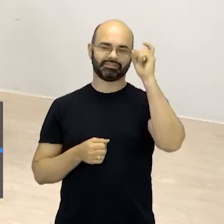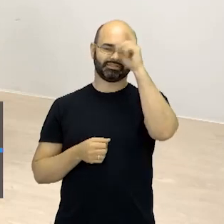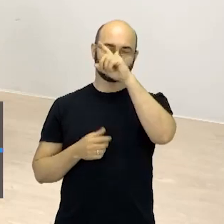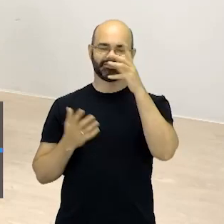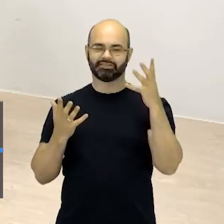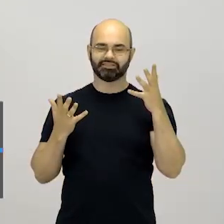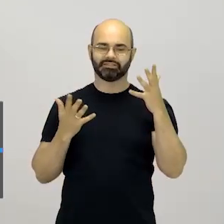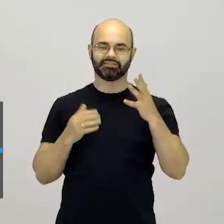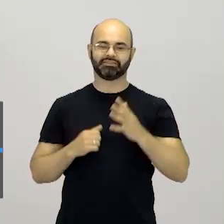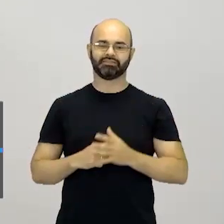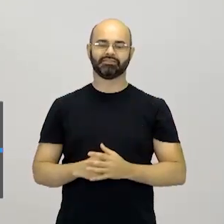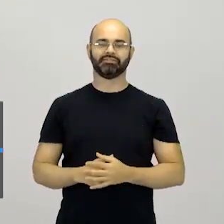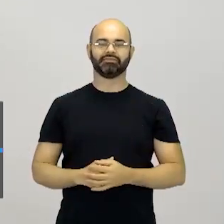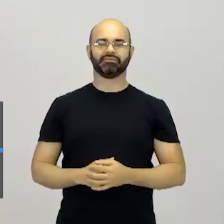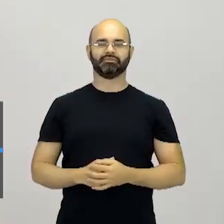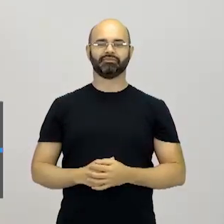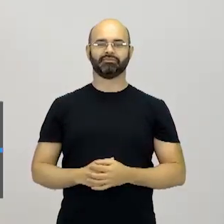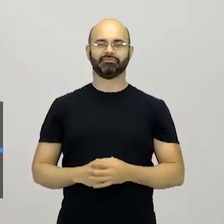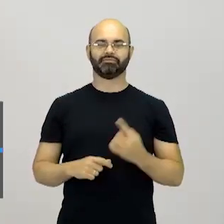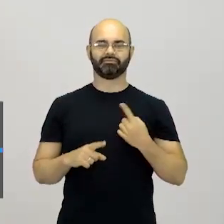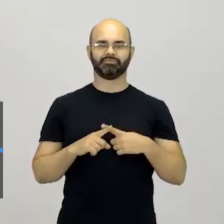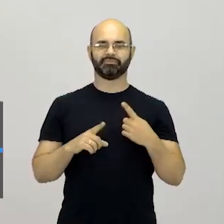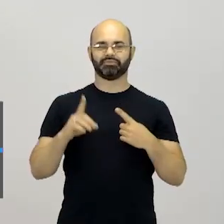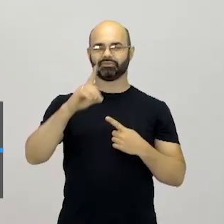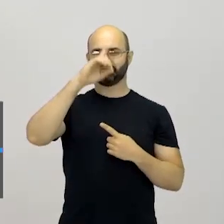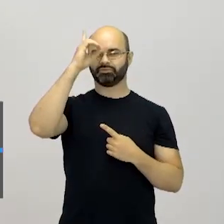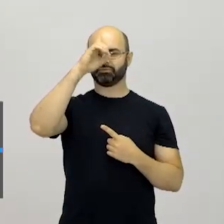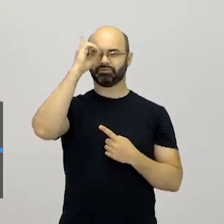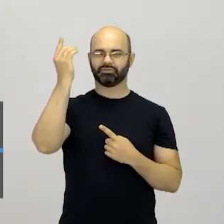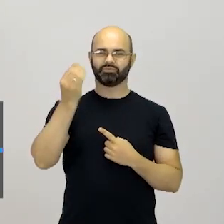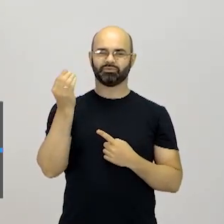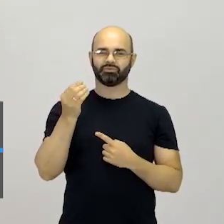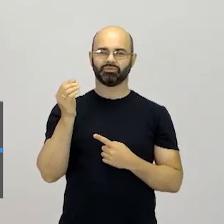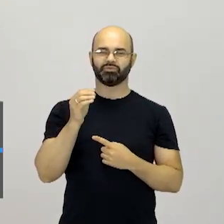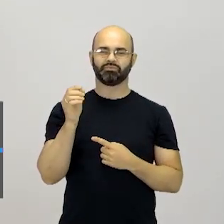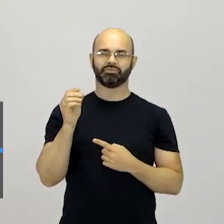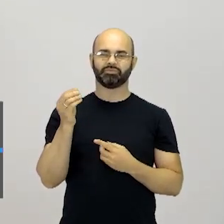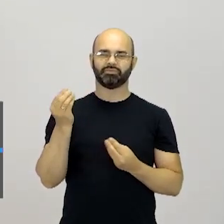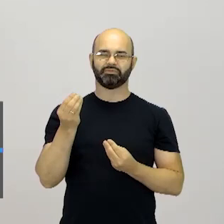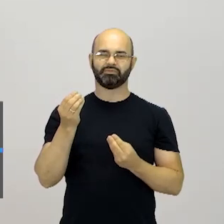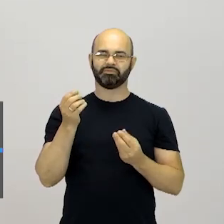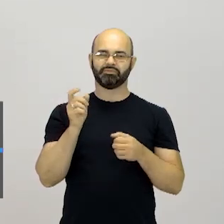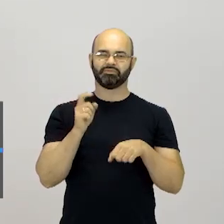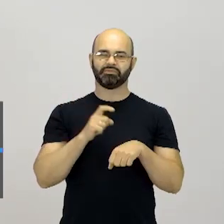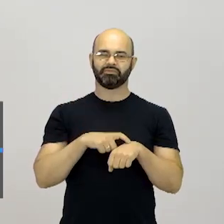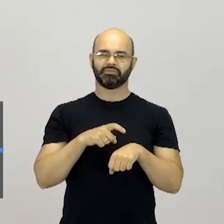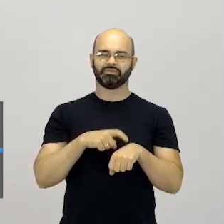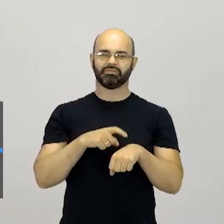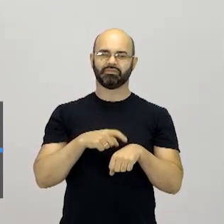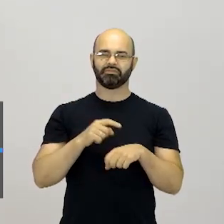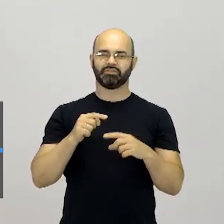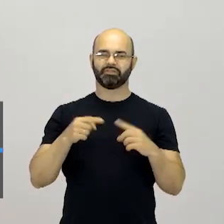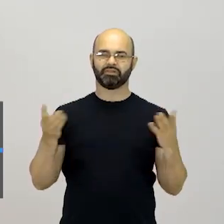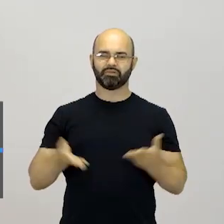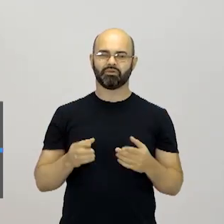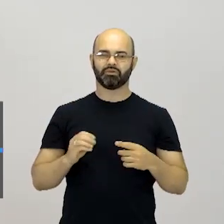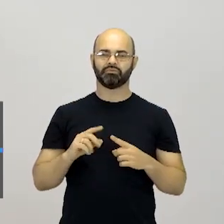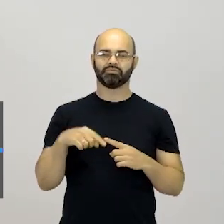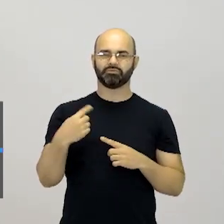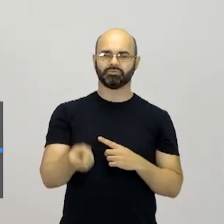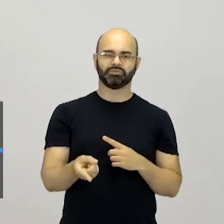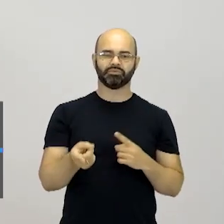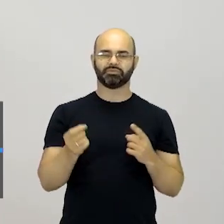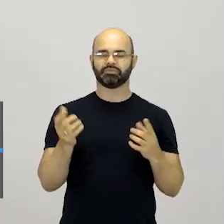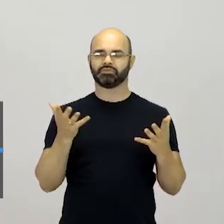Ficaram divididos porque eles acham que bateu aquela dúvida. O que ela quis dizer com a citação? É a citação na hora, é a citação depois, né?